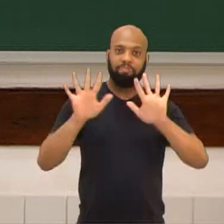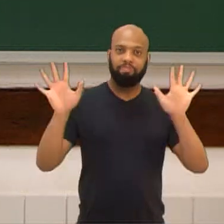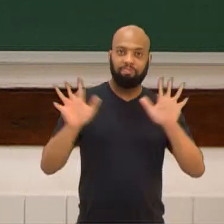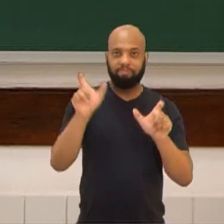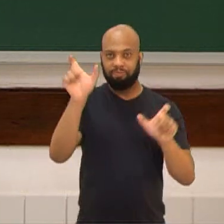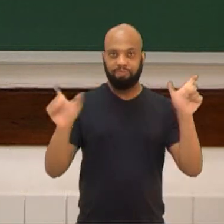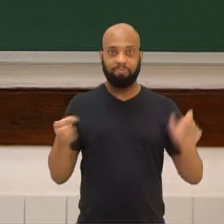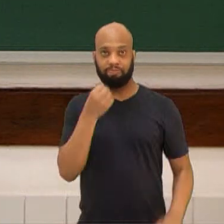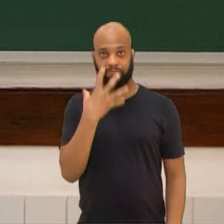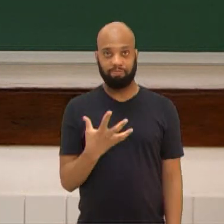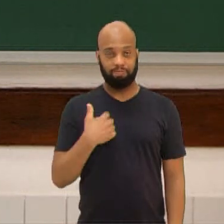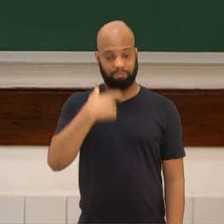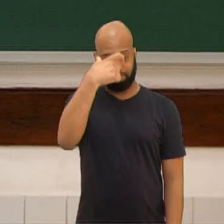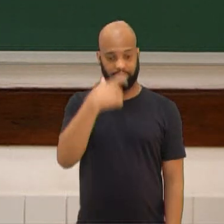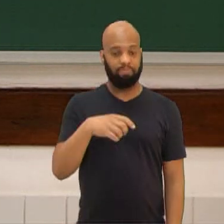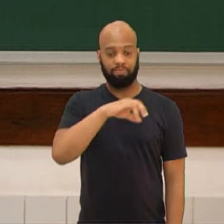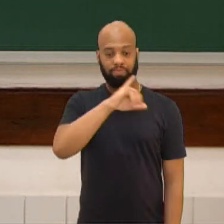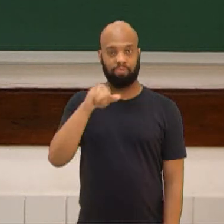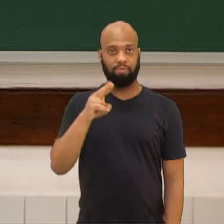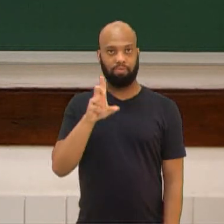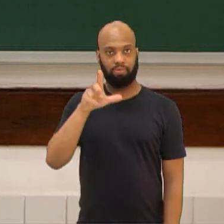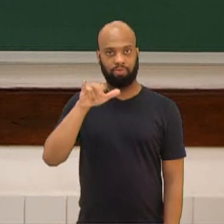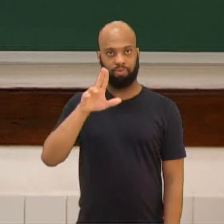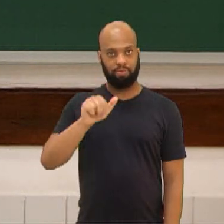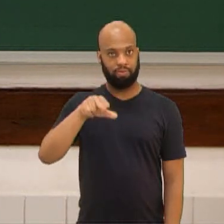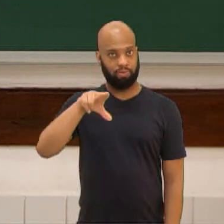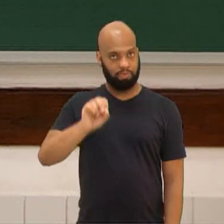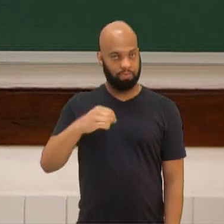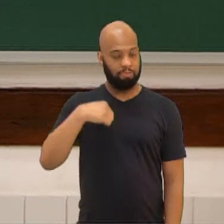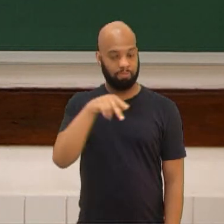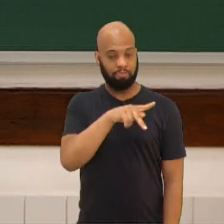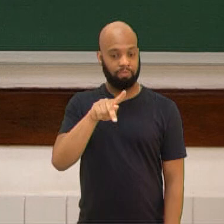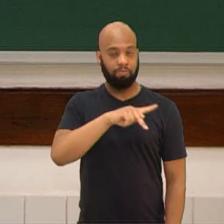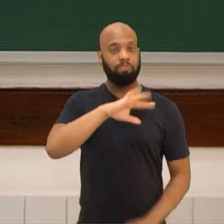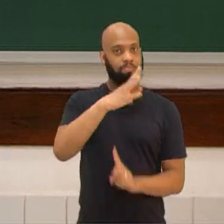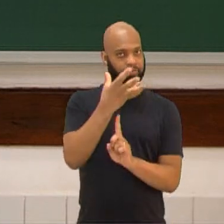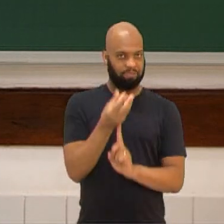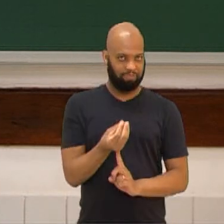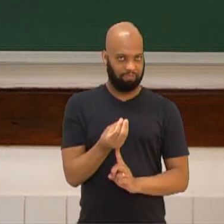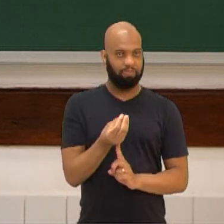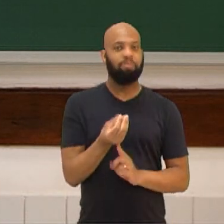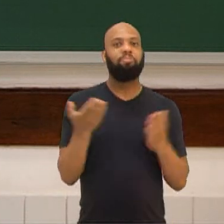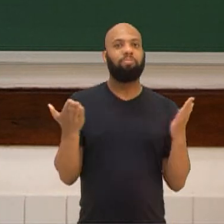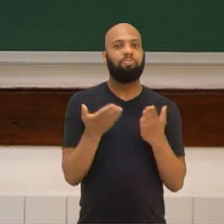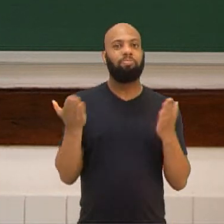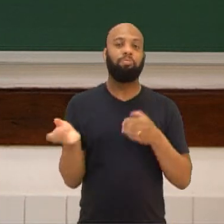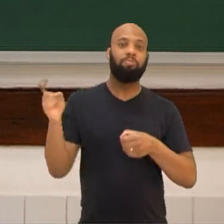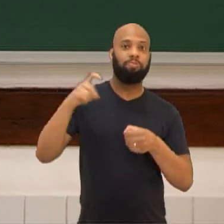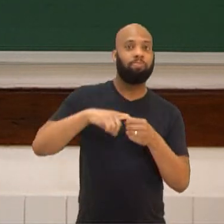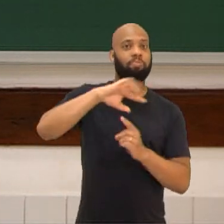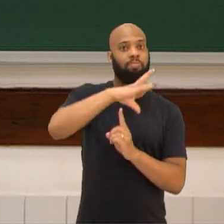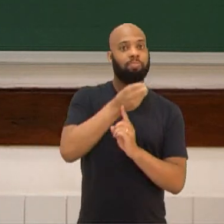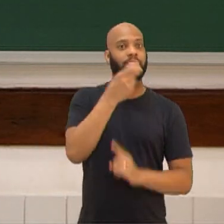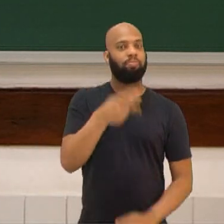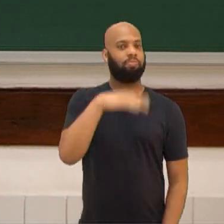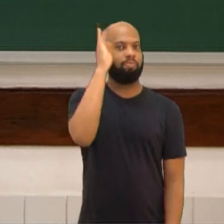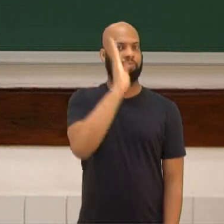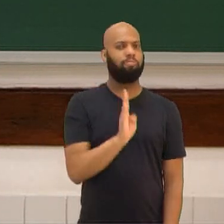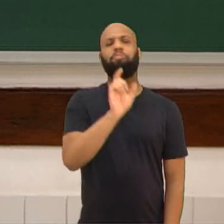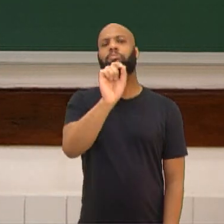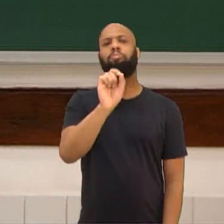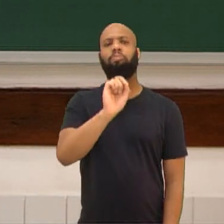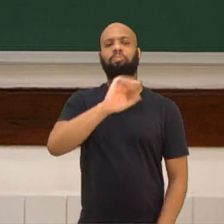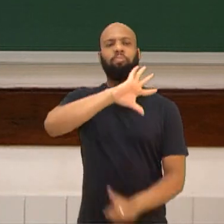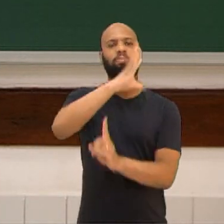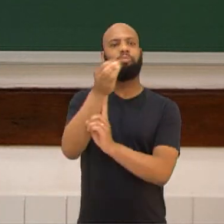Olá pessoal, tudo bem? Eu sou o professor Juliano, professor de arte de vocês. Hoje a gente vai voltar a falar de arte brasileira, a gente vai falar sobre a Semana de Arte